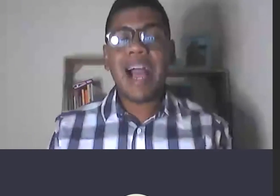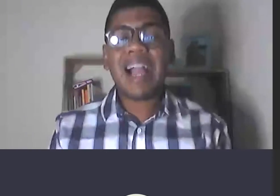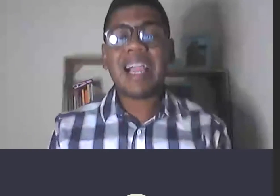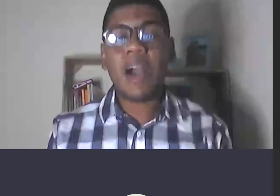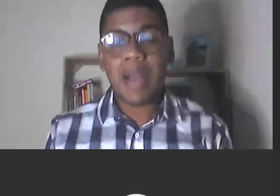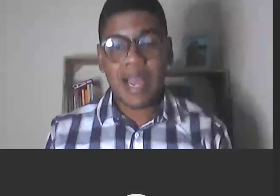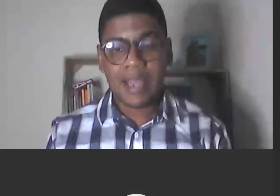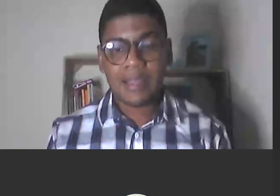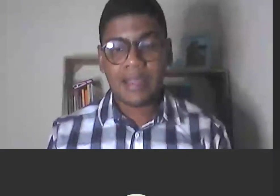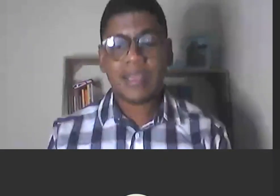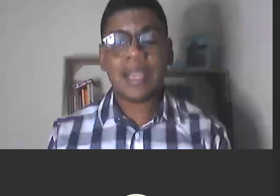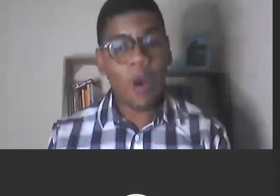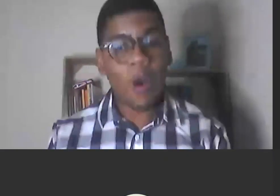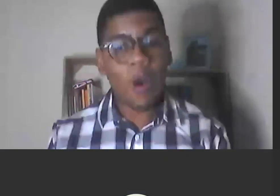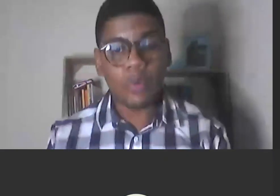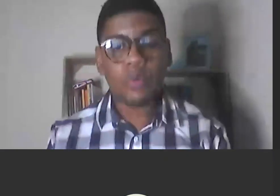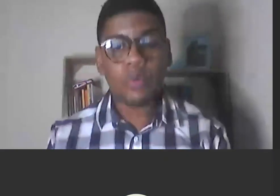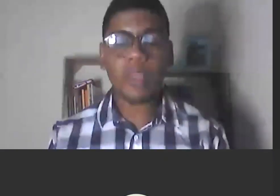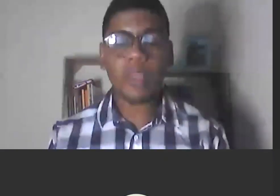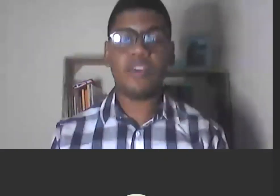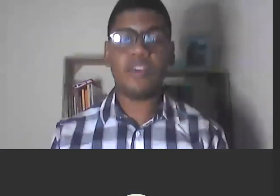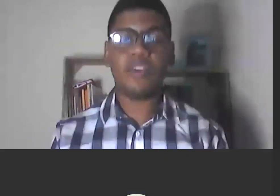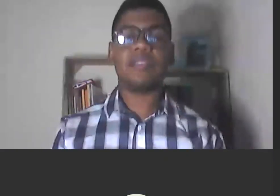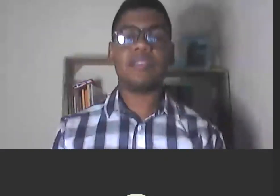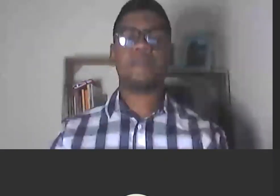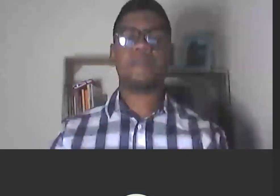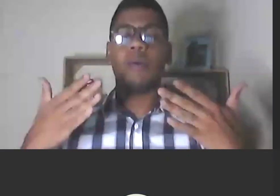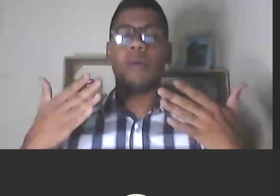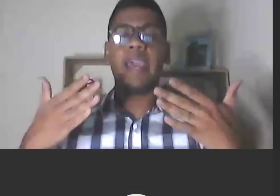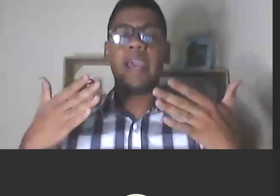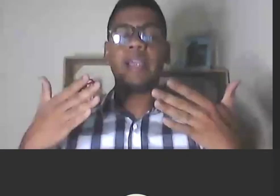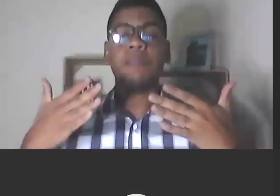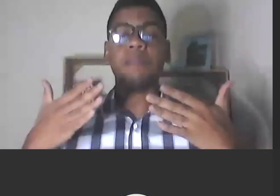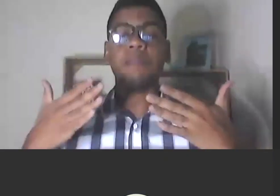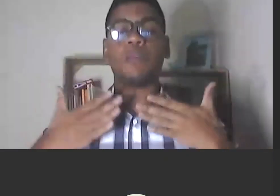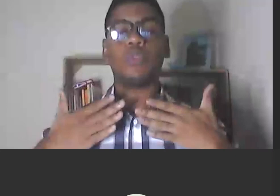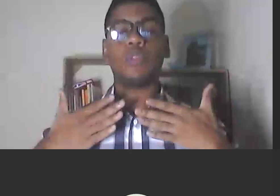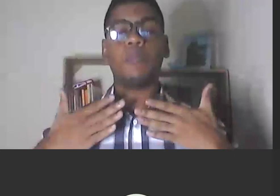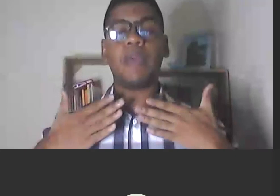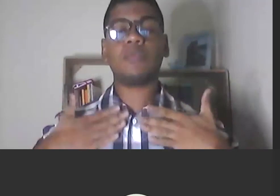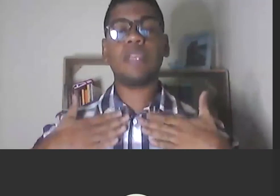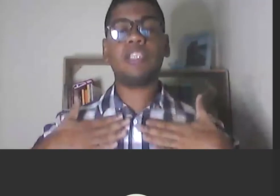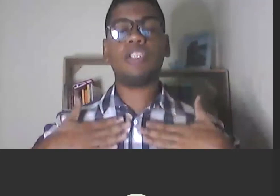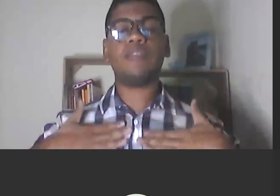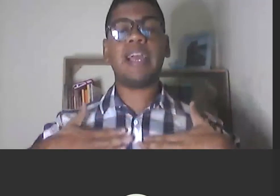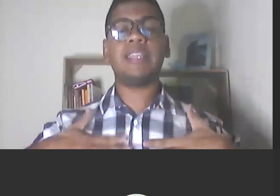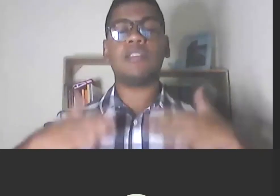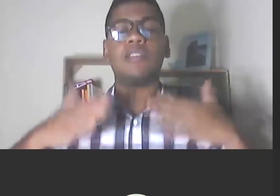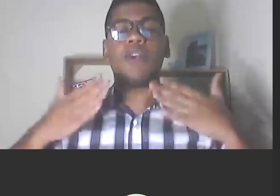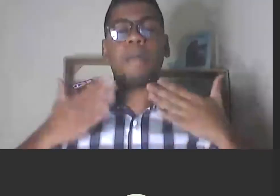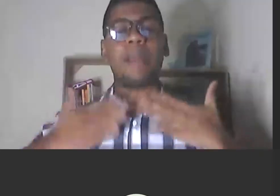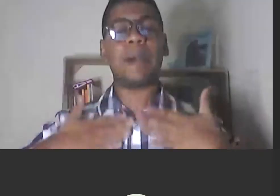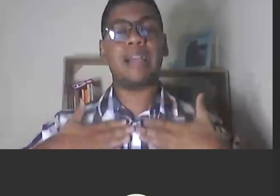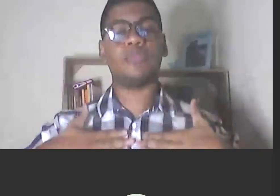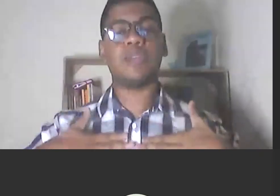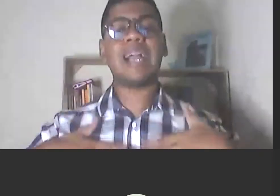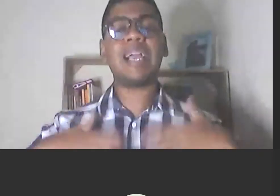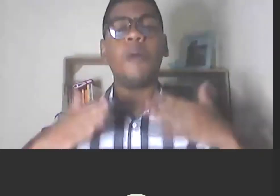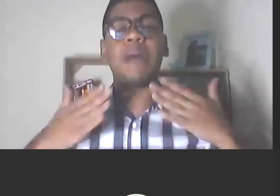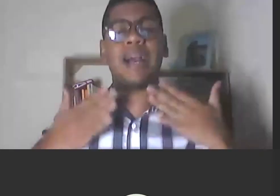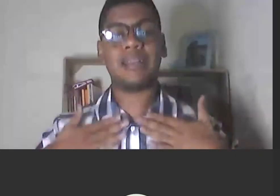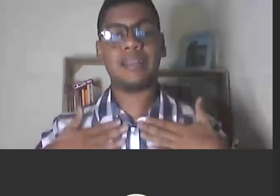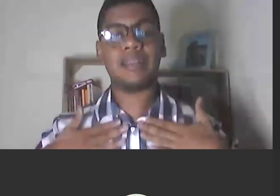Sinal para acalmar. Calmo. Como que a gente faz? Mão aberta, altura do peito, e a gente vai alisando assim, ó, para